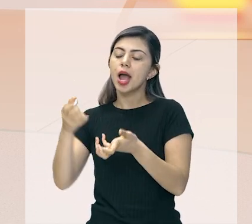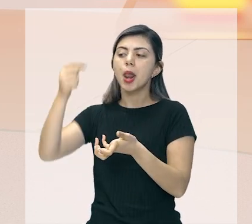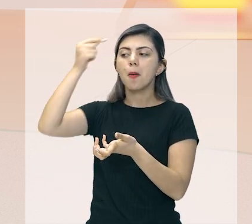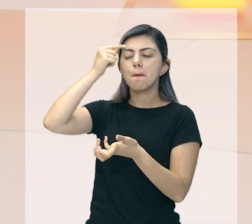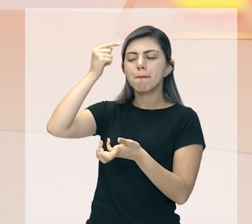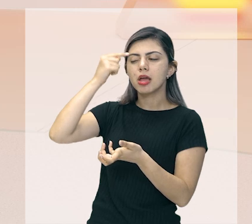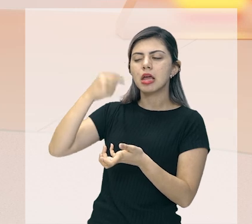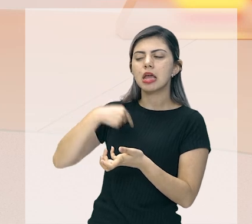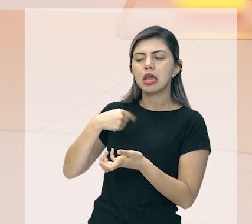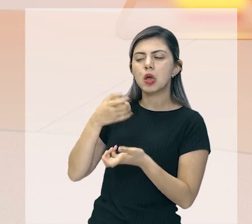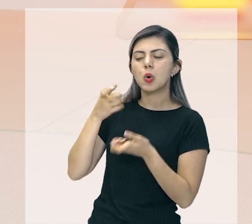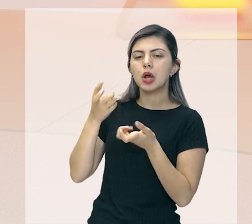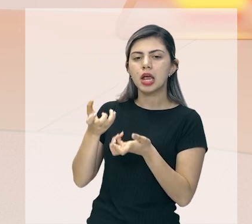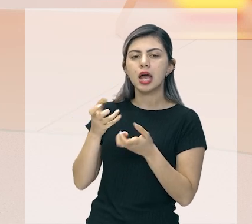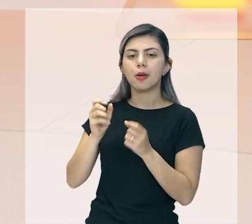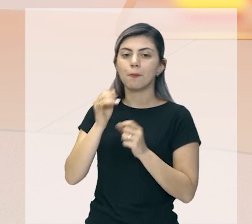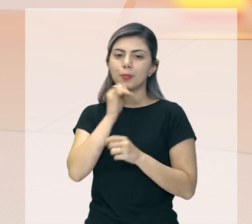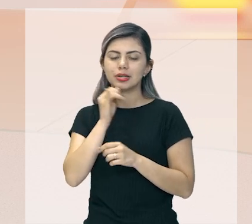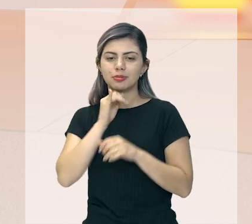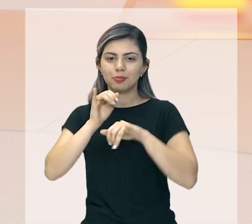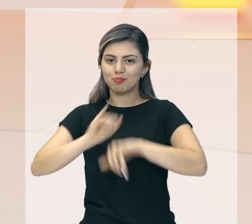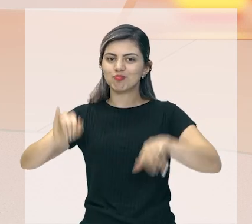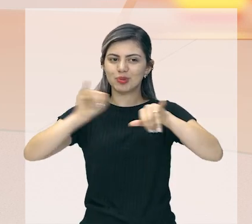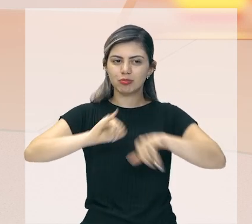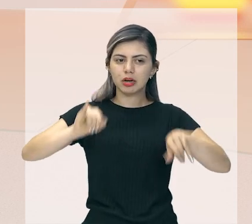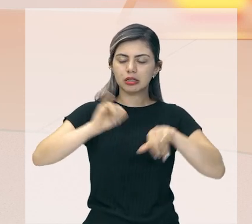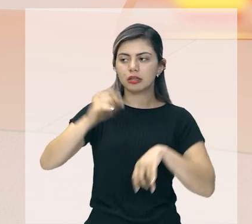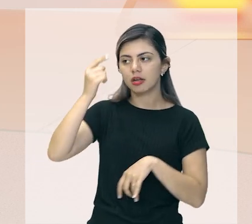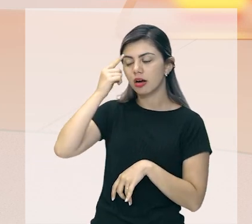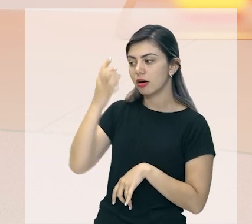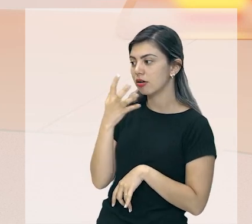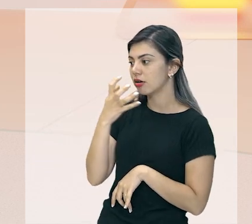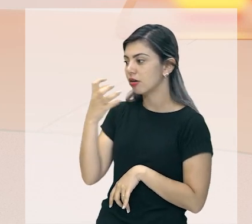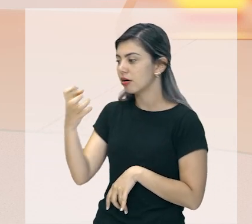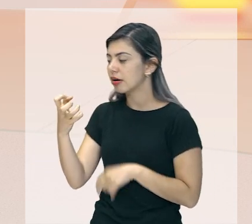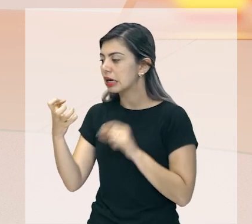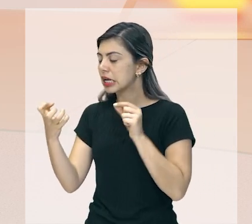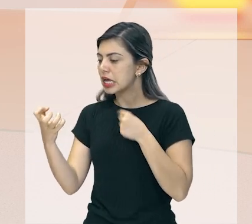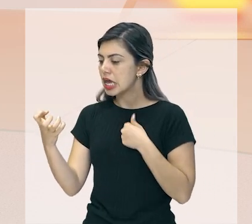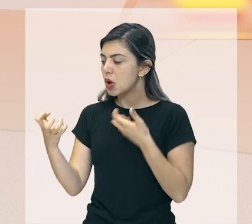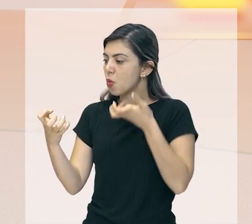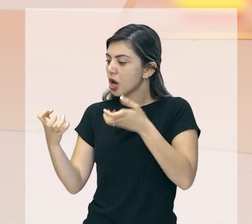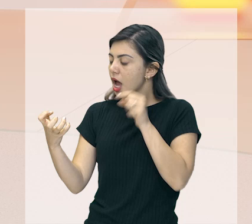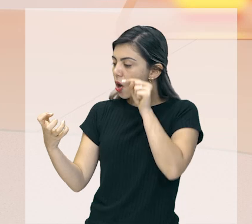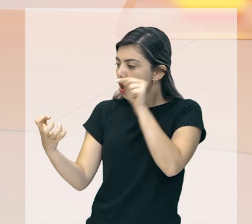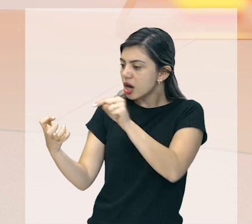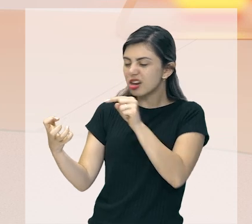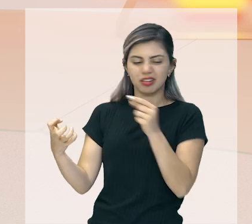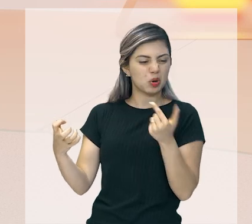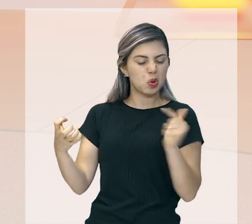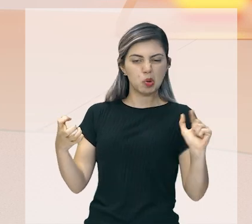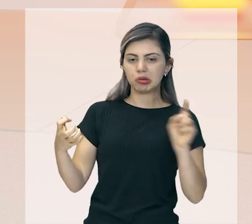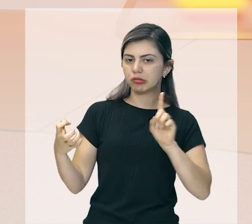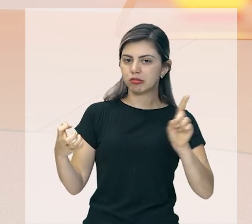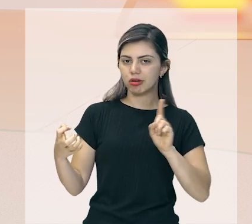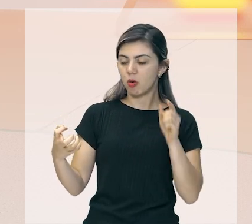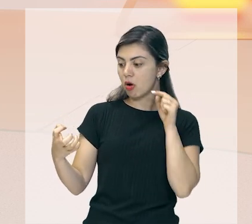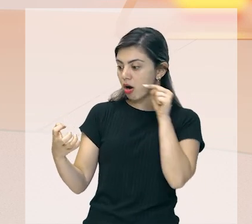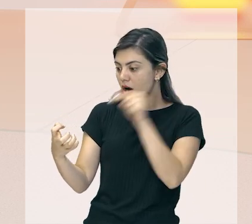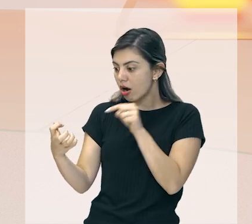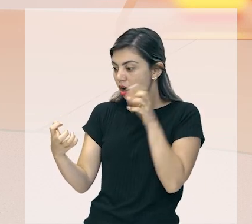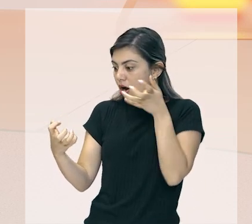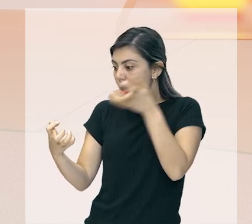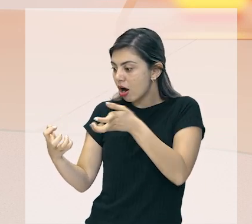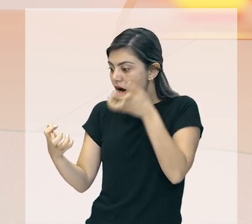né, baseada aí na tal da propaganda, que acabam fazendo com que a gente queira sempre mais, né? Sempre algo